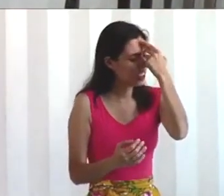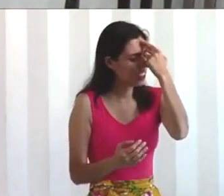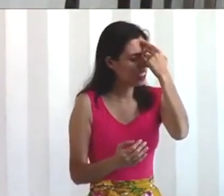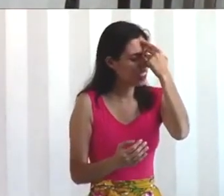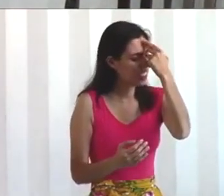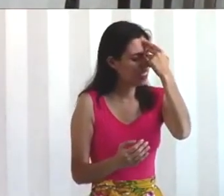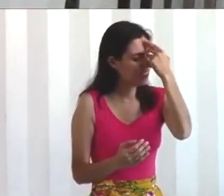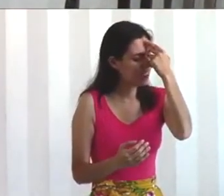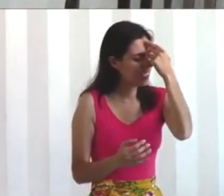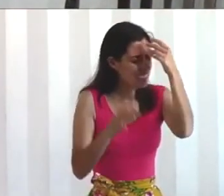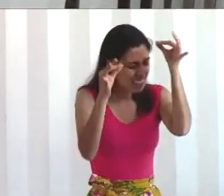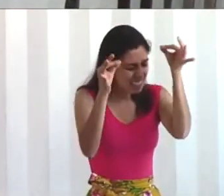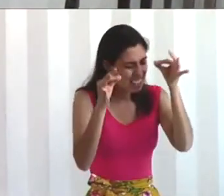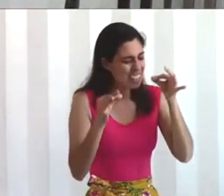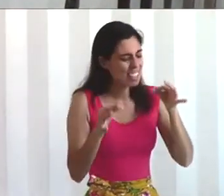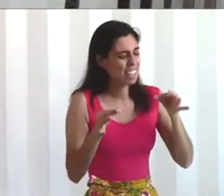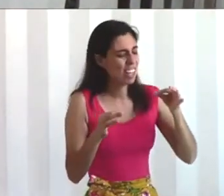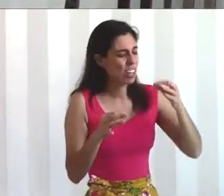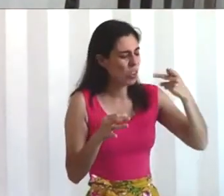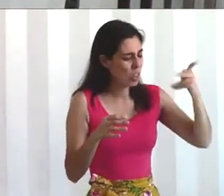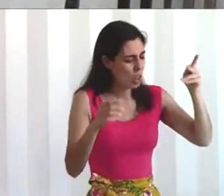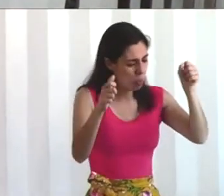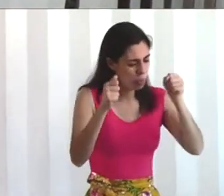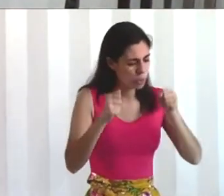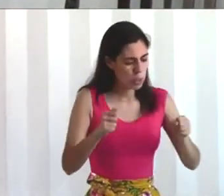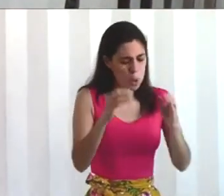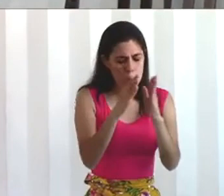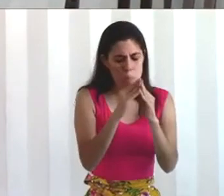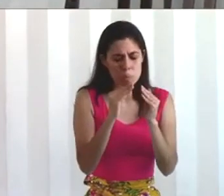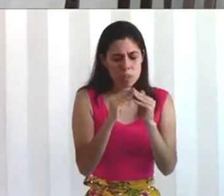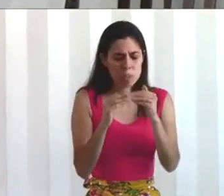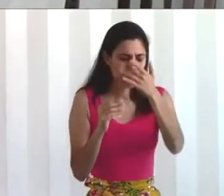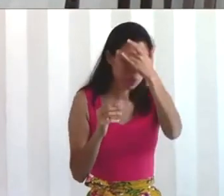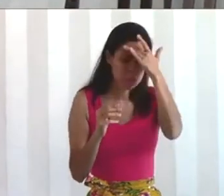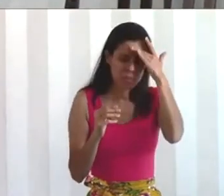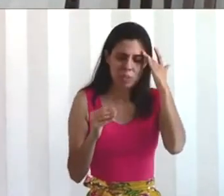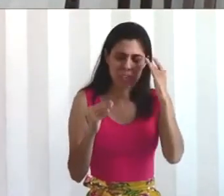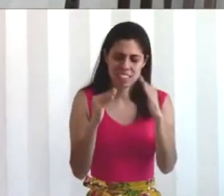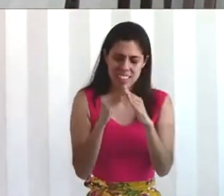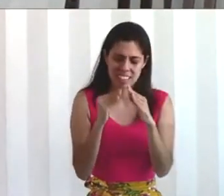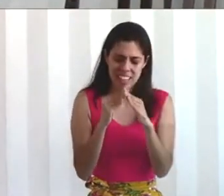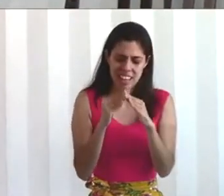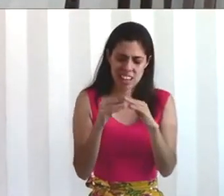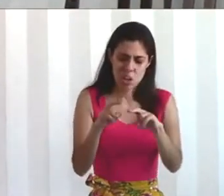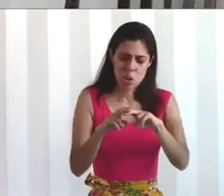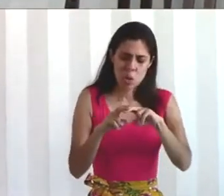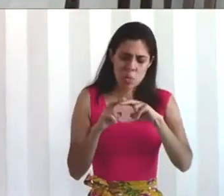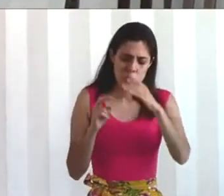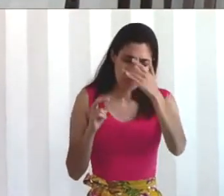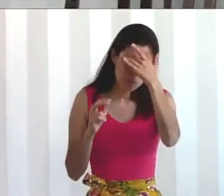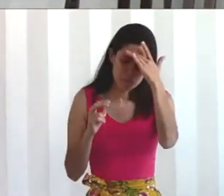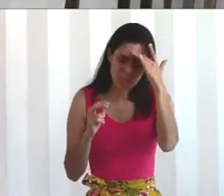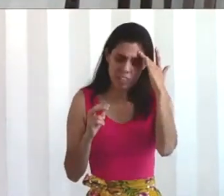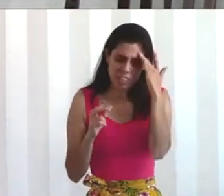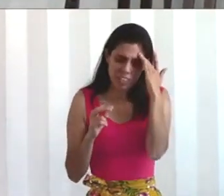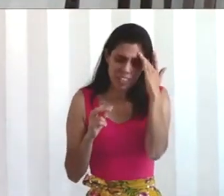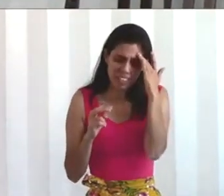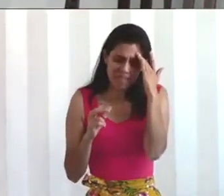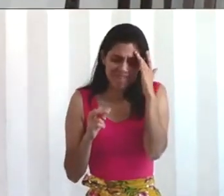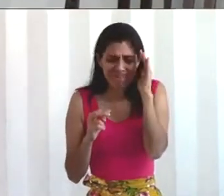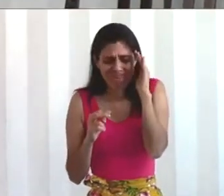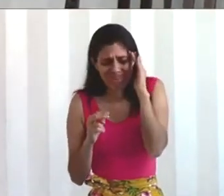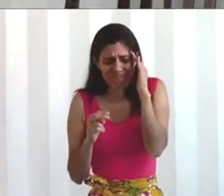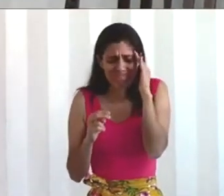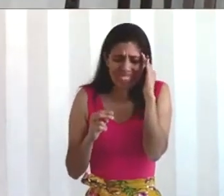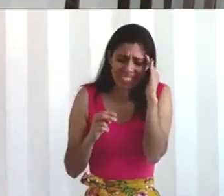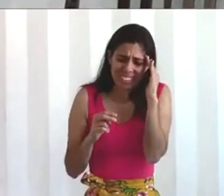poder. Senhor, nós intercedemos por aqueles que nos acompanham de casa, por aqueles que talvez estejam em dúvida,